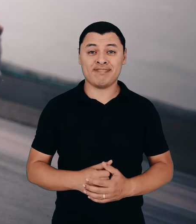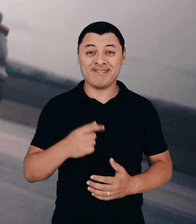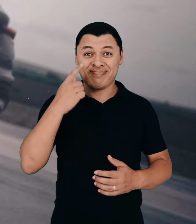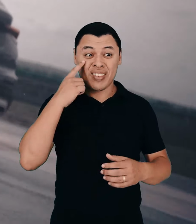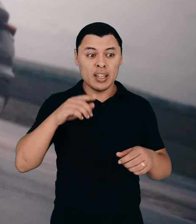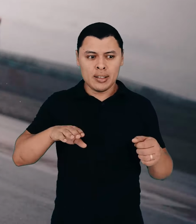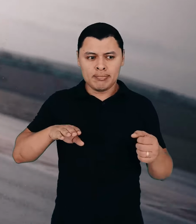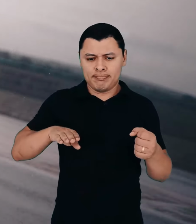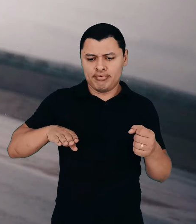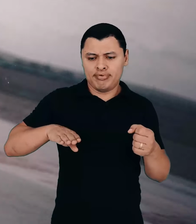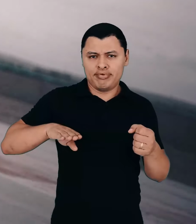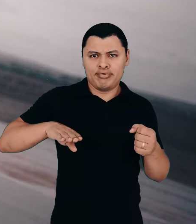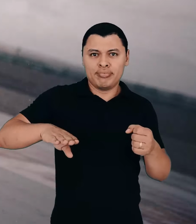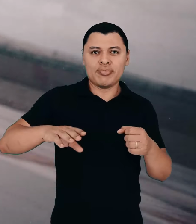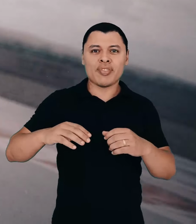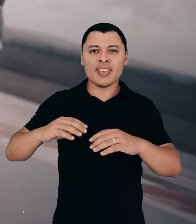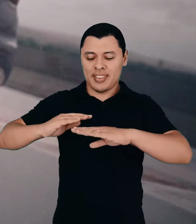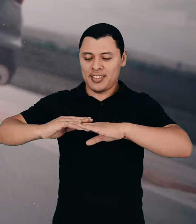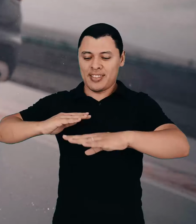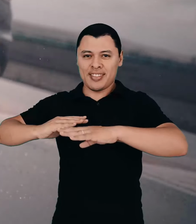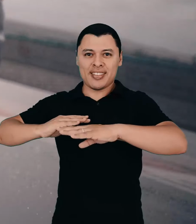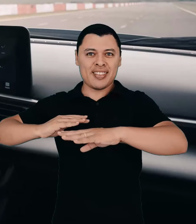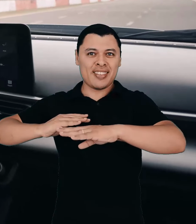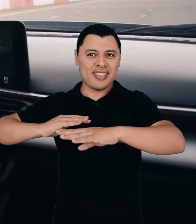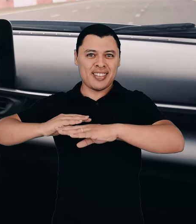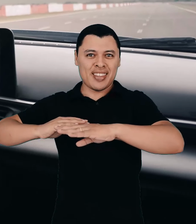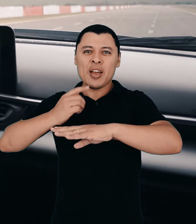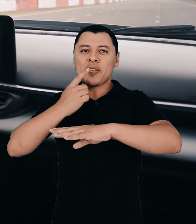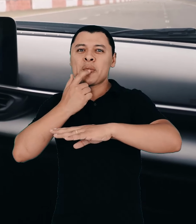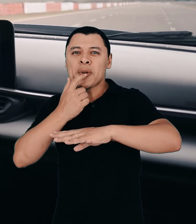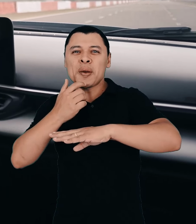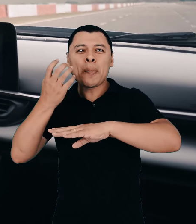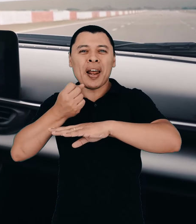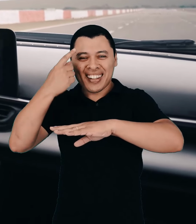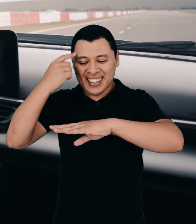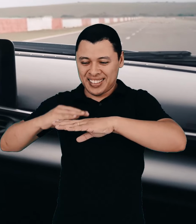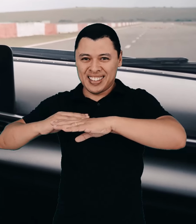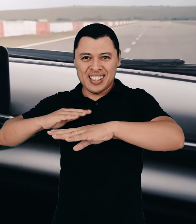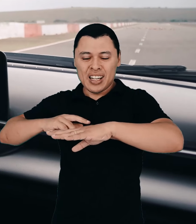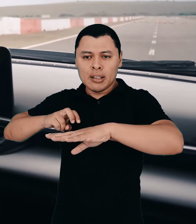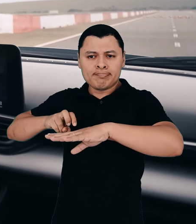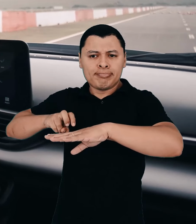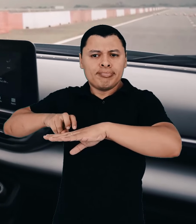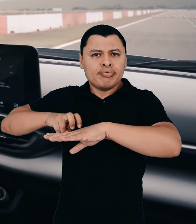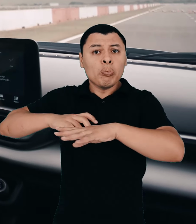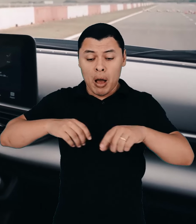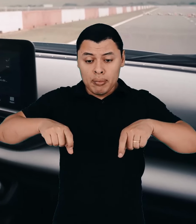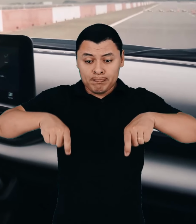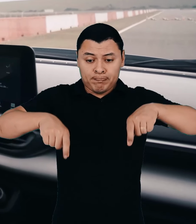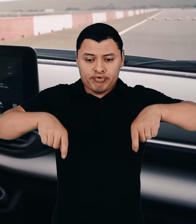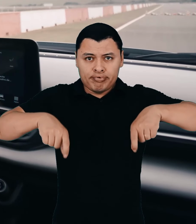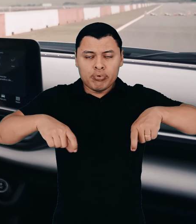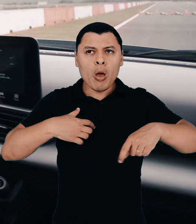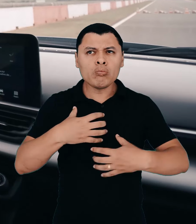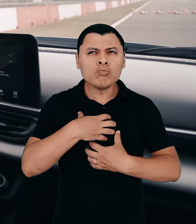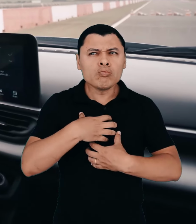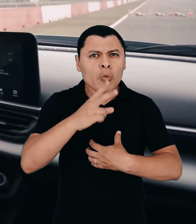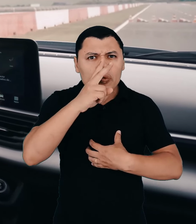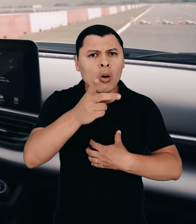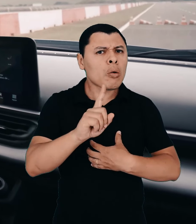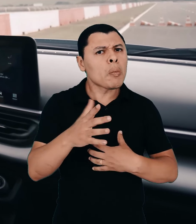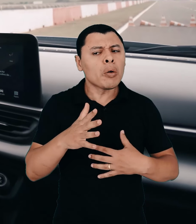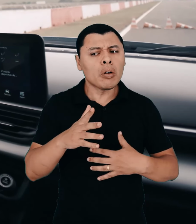já deu para ver uma boa capacidade de filtragem aí, de vibrações, né, no piso. Eles botaram aqui essa